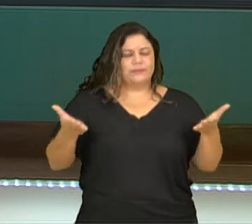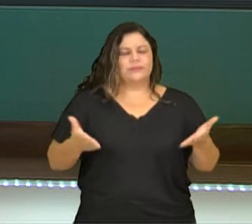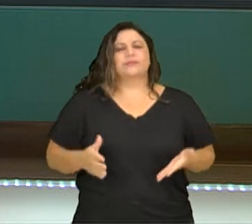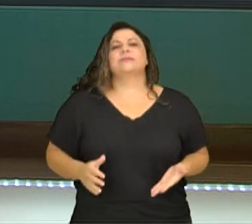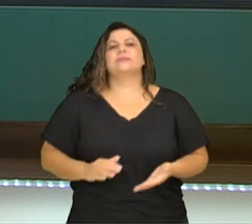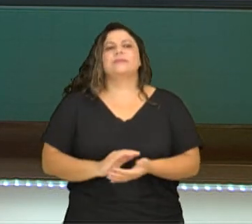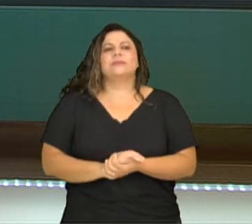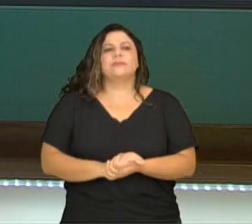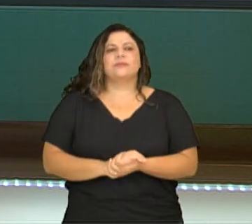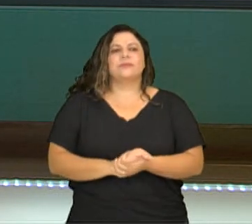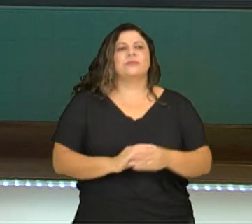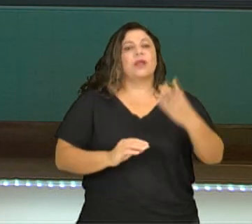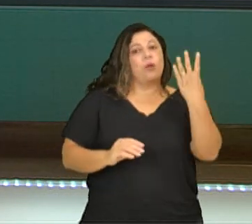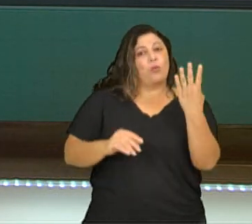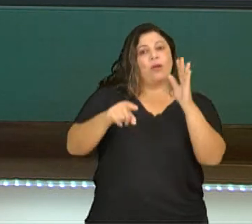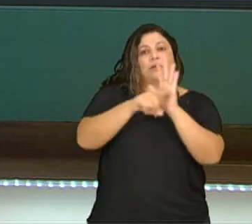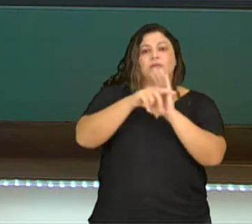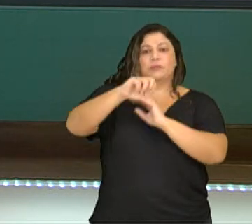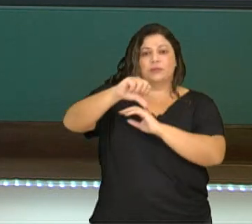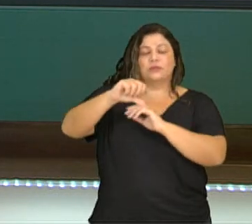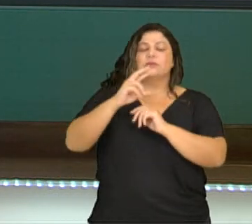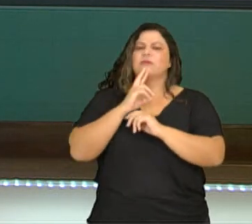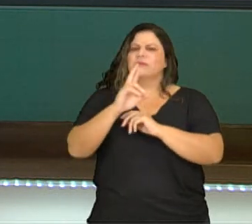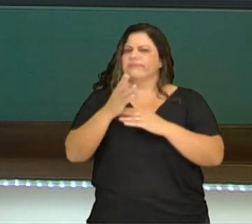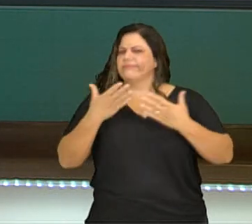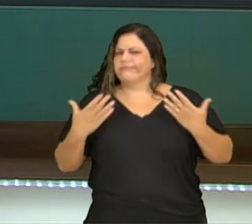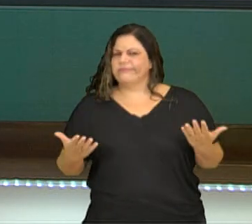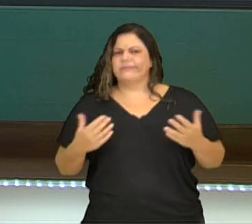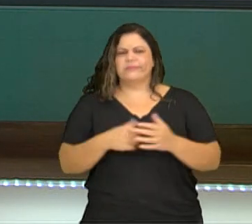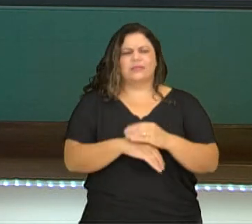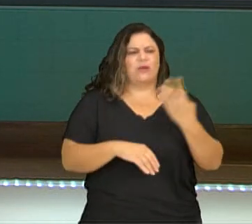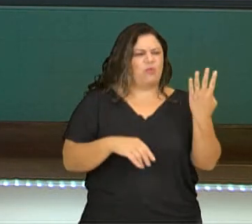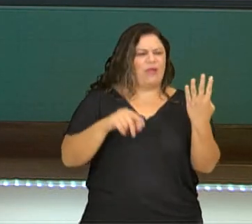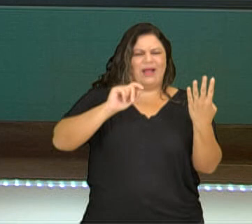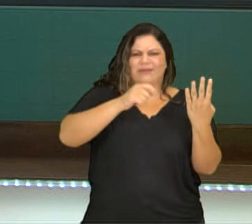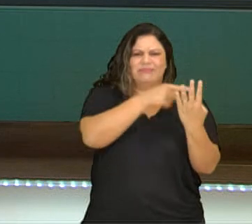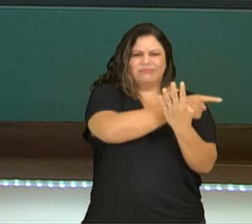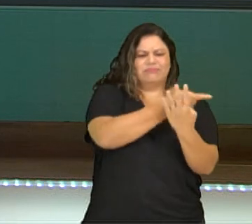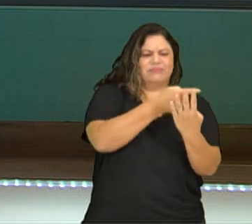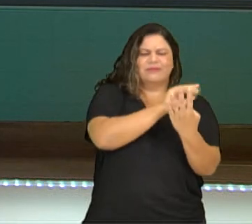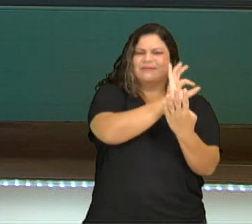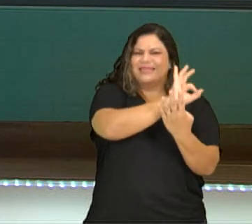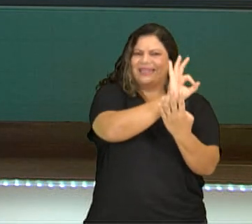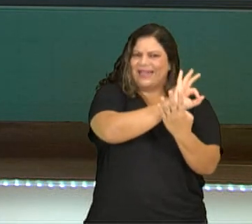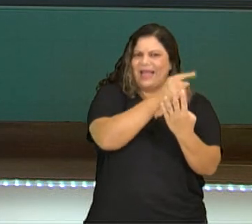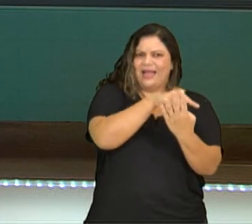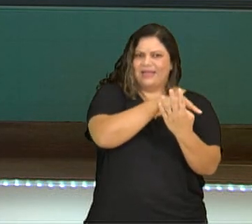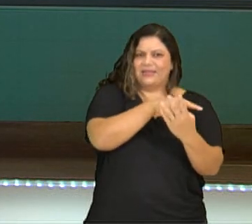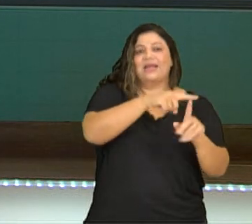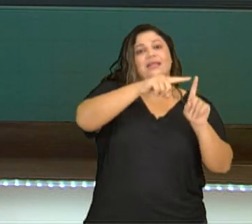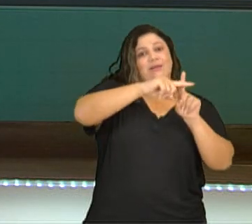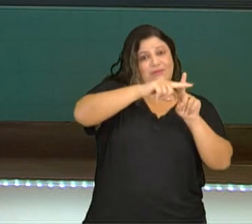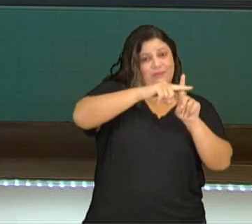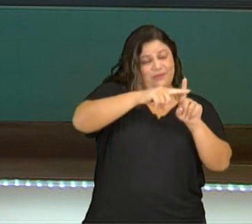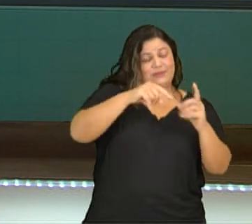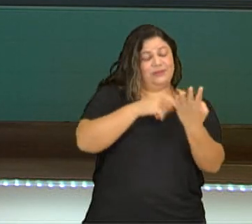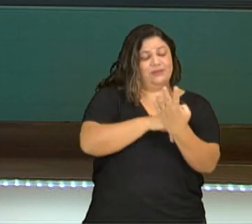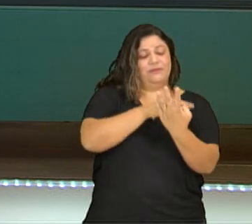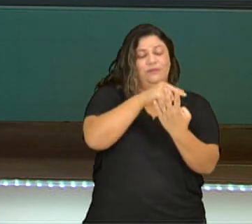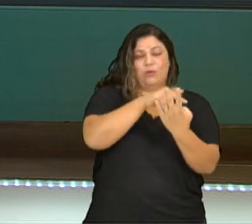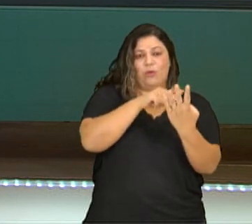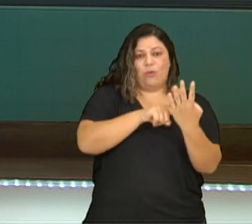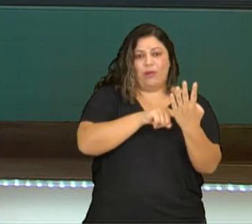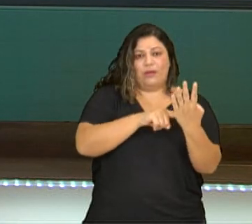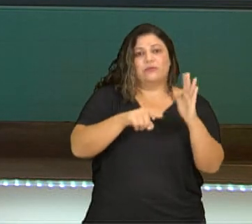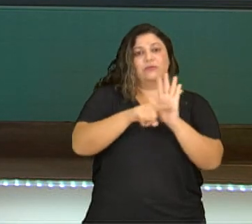lá. 4 menos 9. Esse 4 não tem nenhum sinalzinho na frente dele, então ele é positivo, né? Vai ficar o